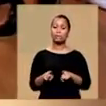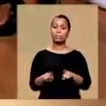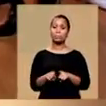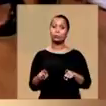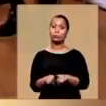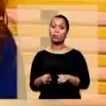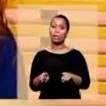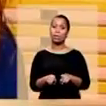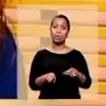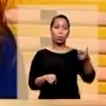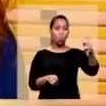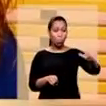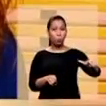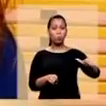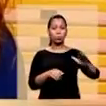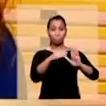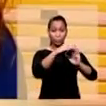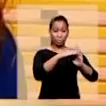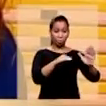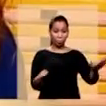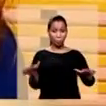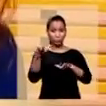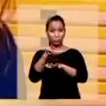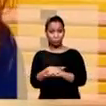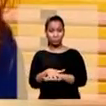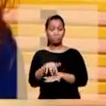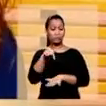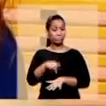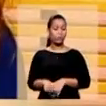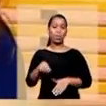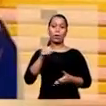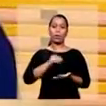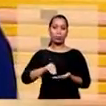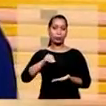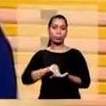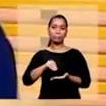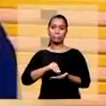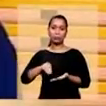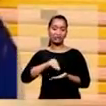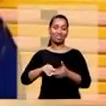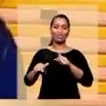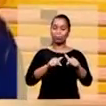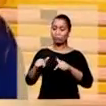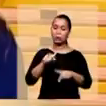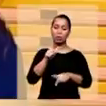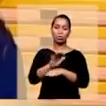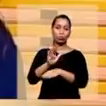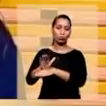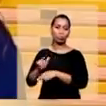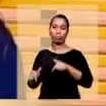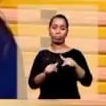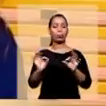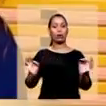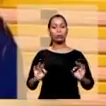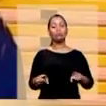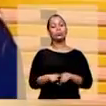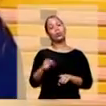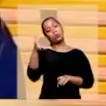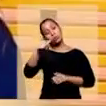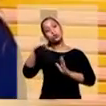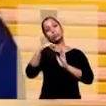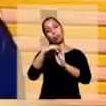de outros programas. A Secretaria do Trabalho, ela não é só balcão de empregos e qualificação. Né? Existem